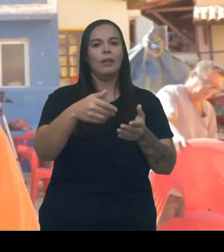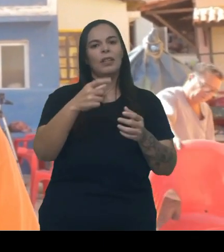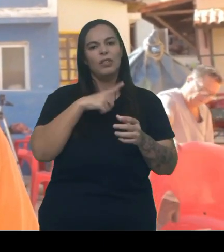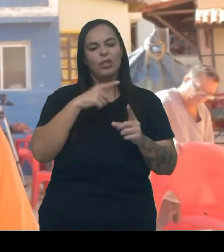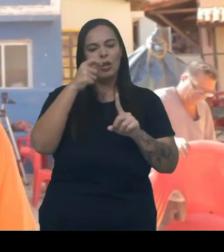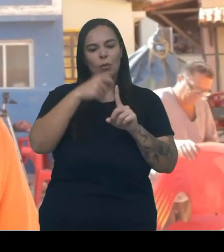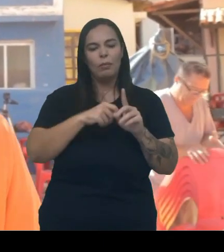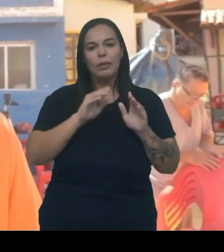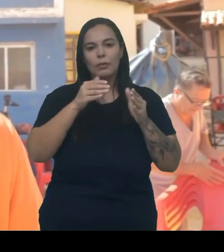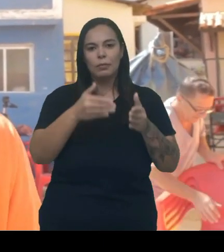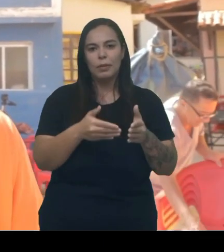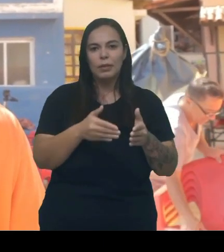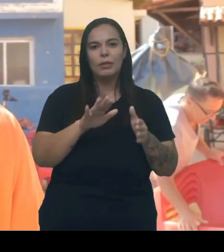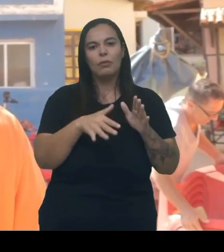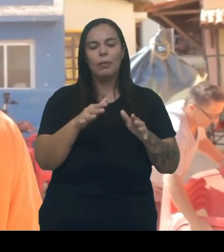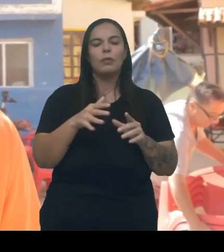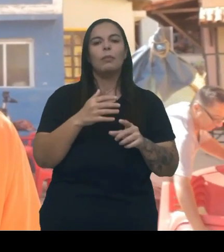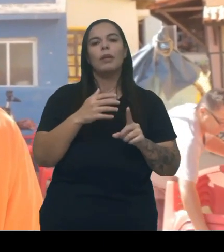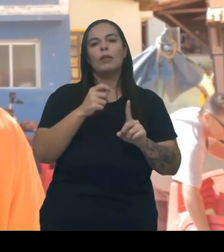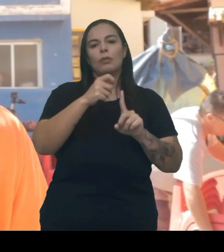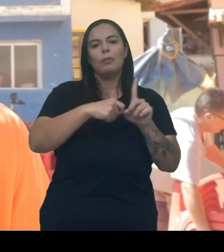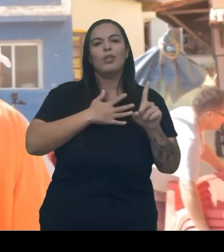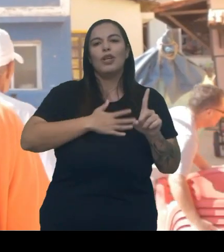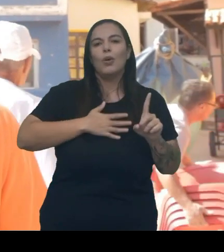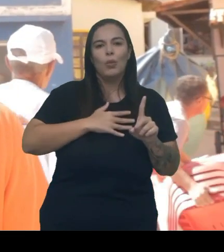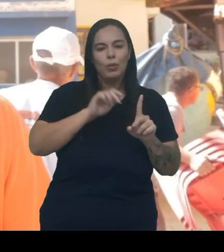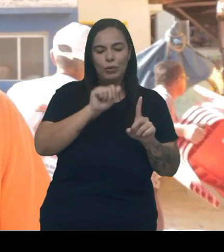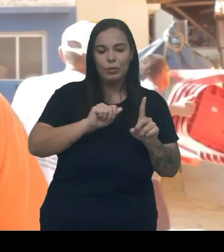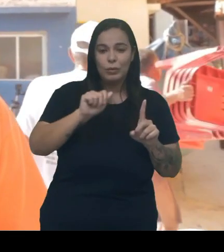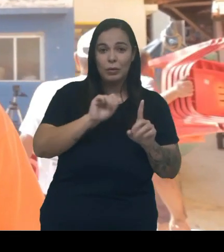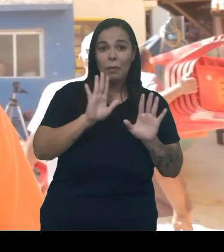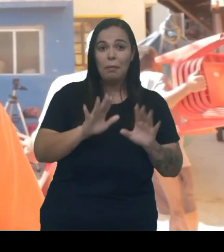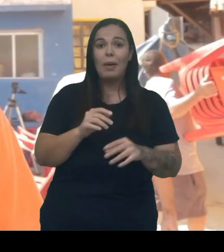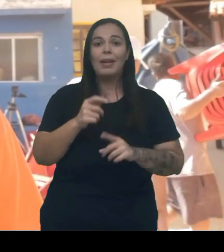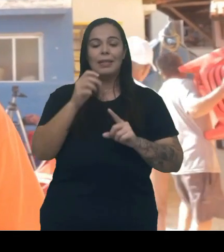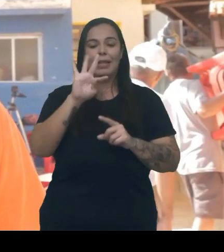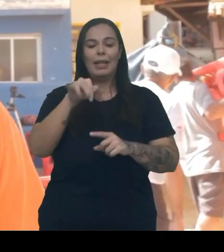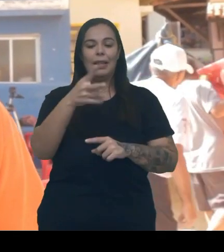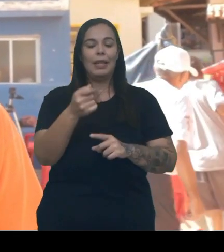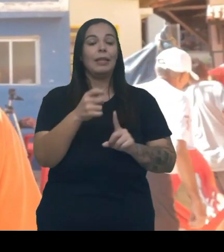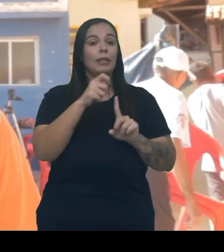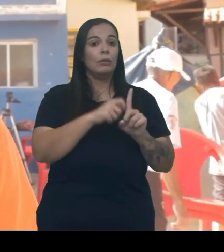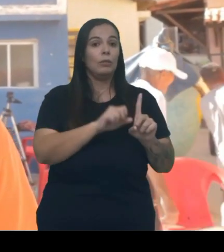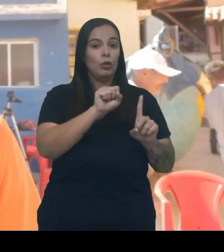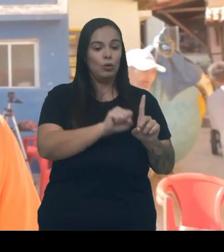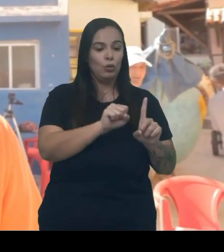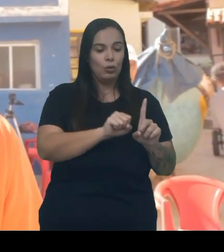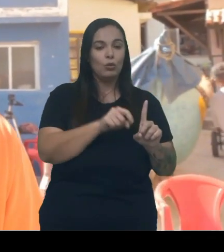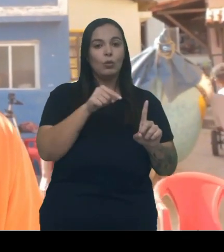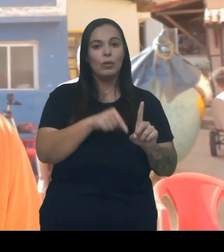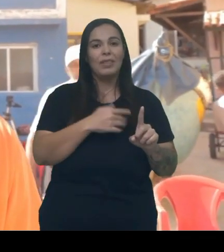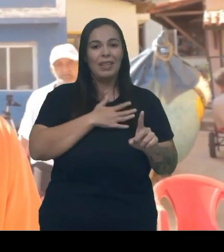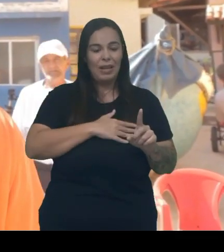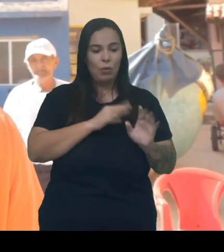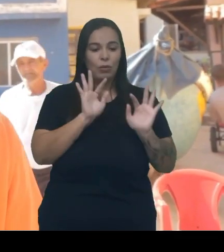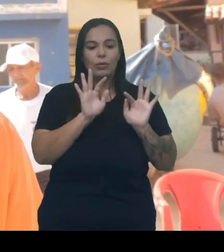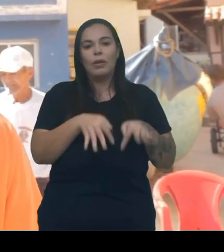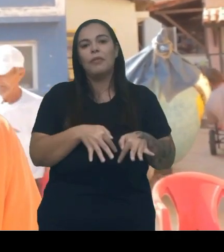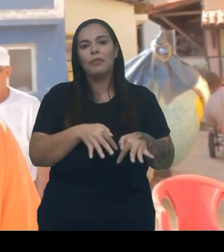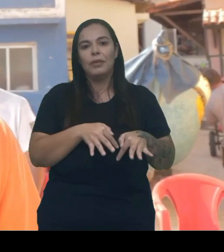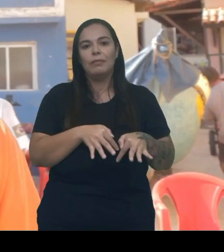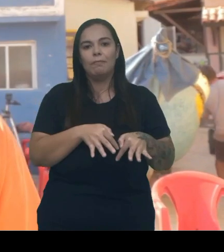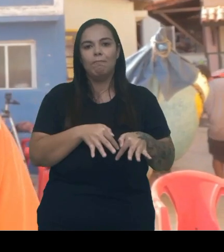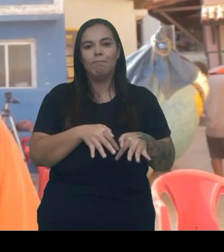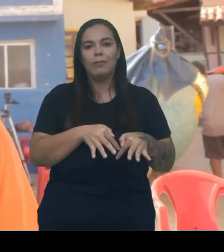vir. Mas ela era mais forte para o mês de agosto. Já a tainha do sul, de baixo, no mês de agosto já estava terminando. Já estava dando